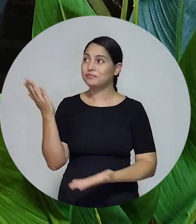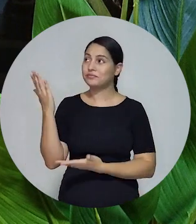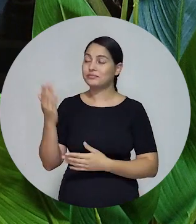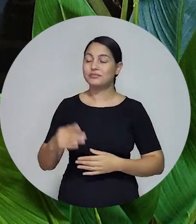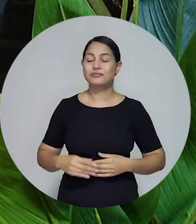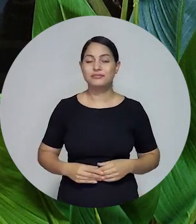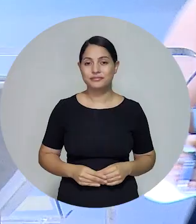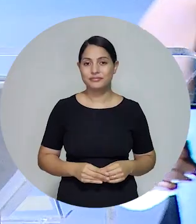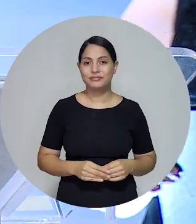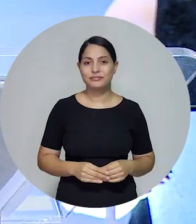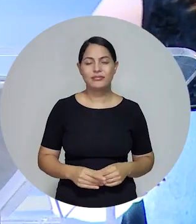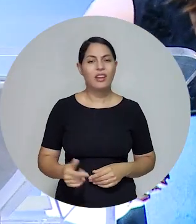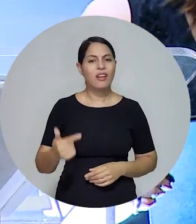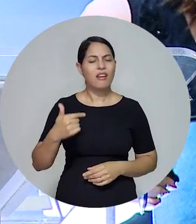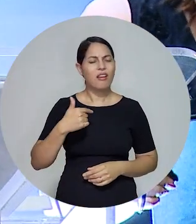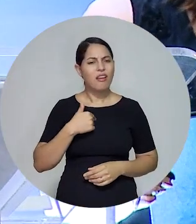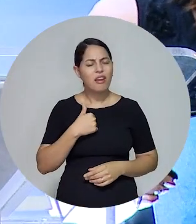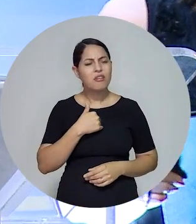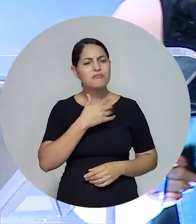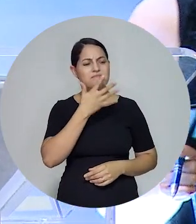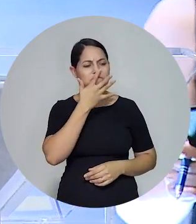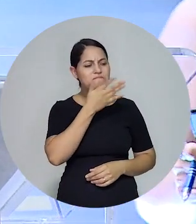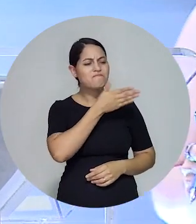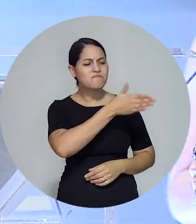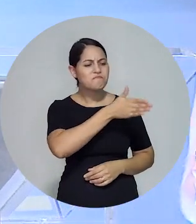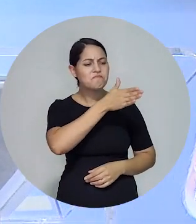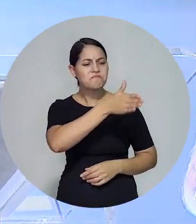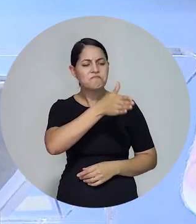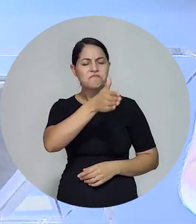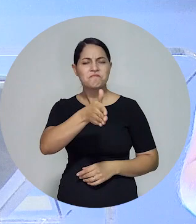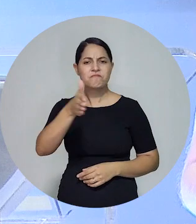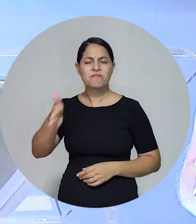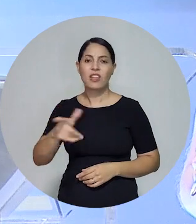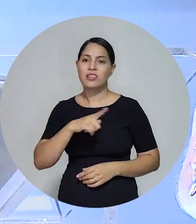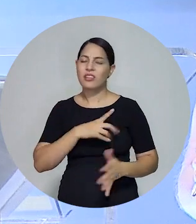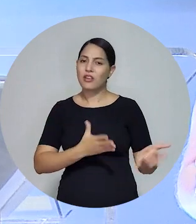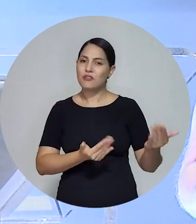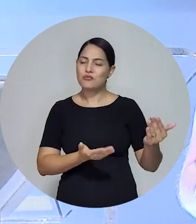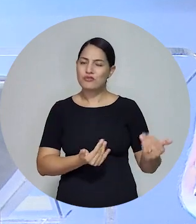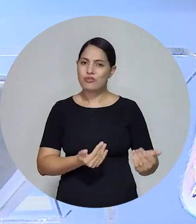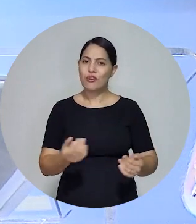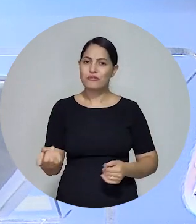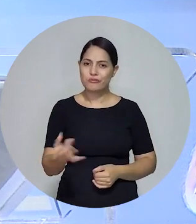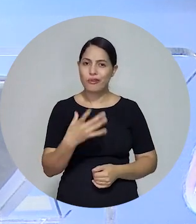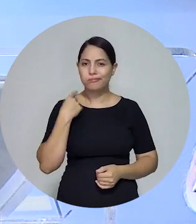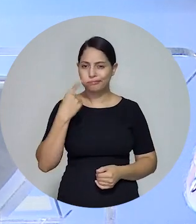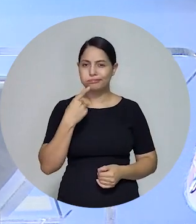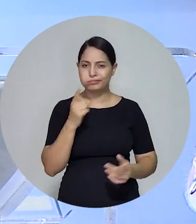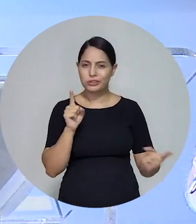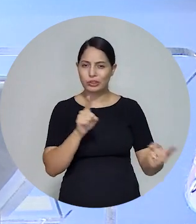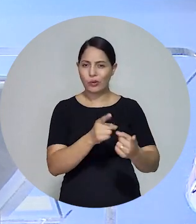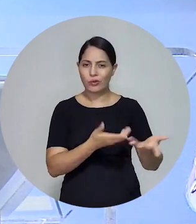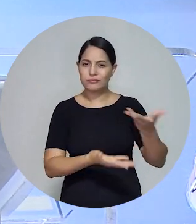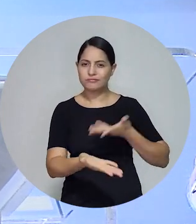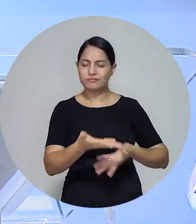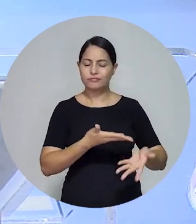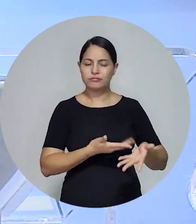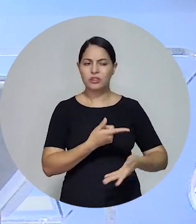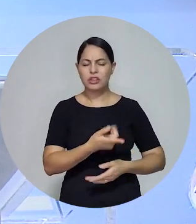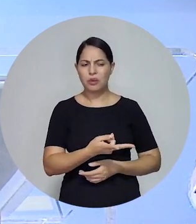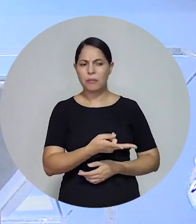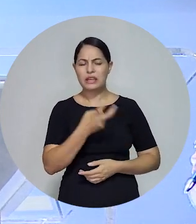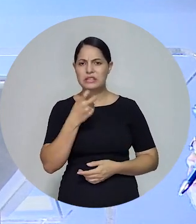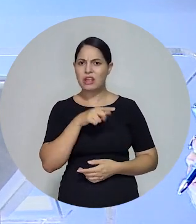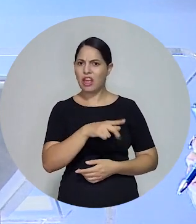jurídico. Acompanhe. Eu, por onde ando, e encontro a jovem advocacia brasileira, e falei ainda há pouco que eu reconheço a